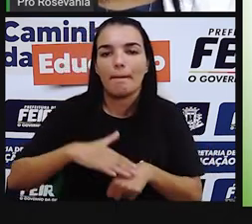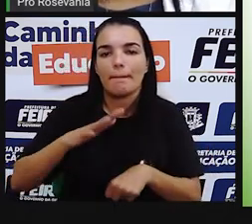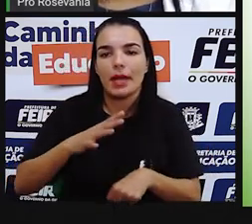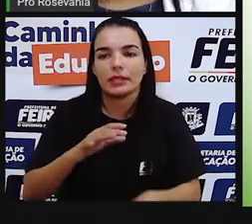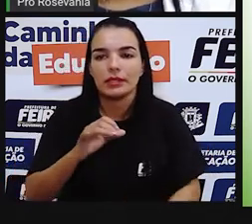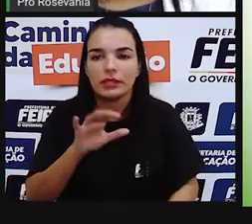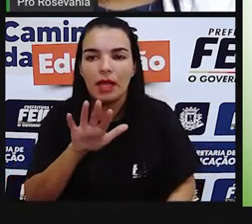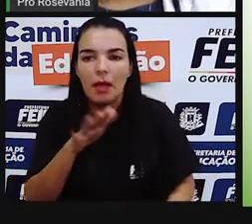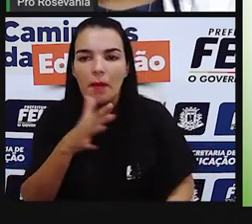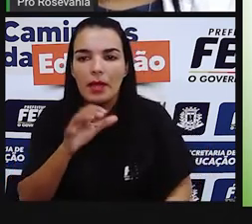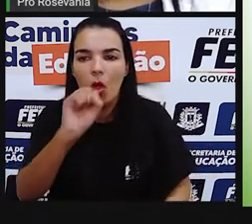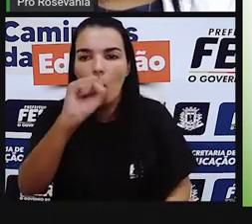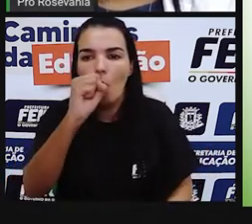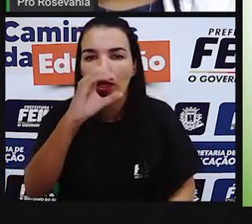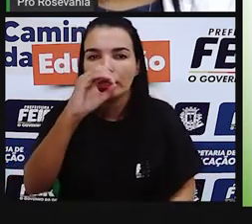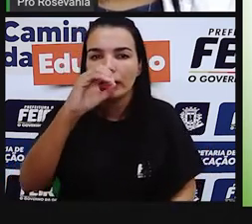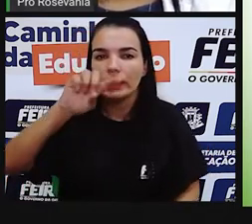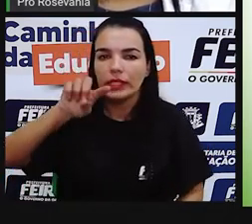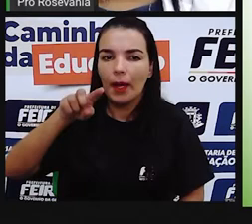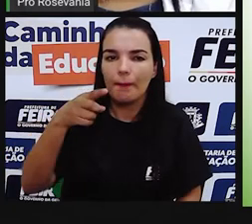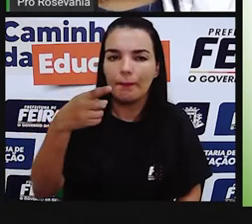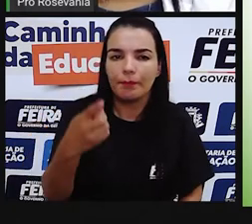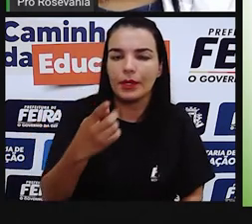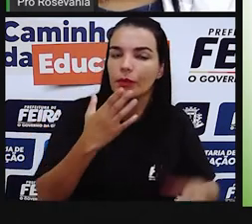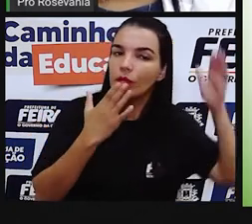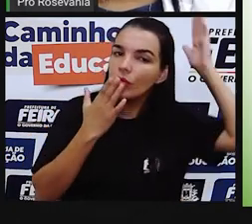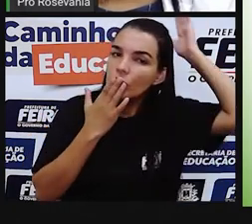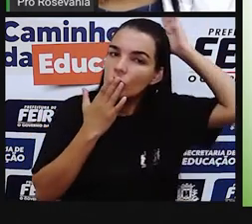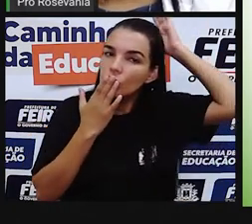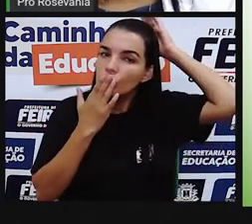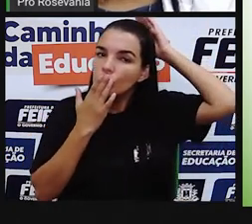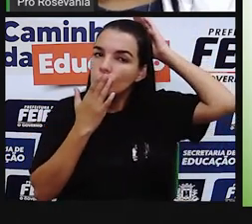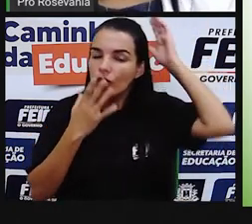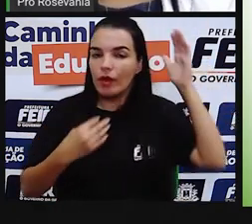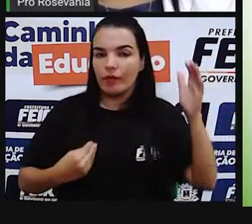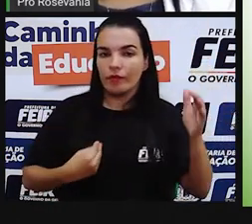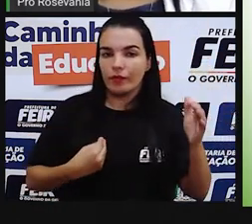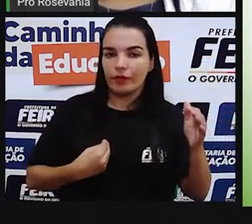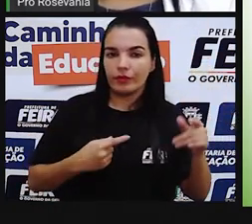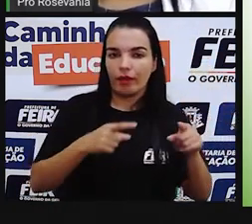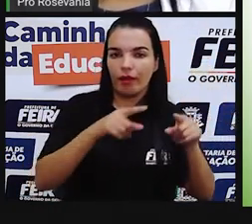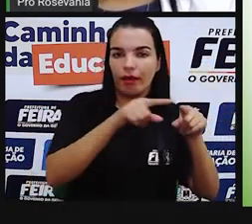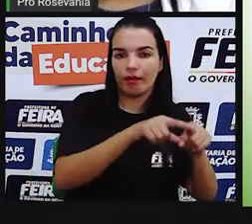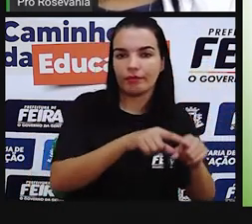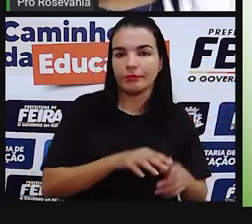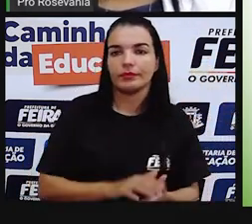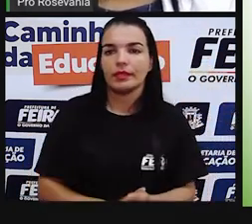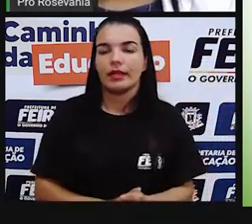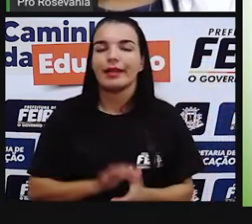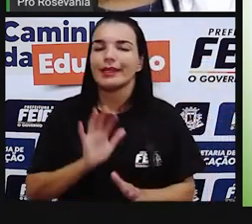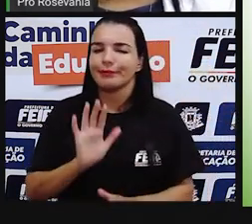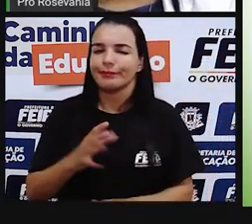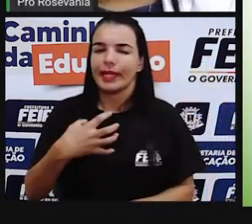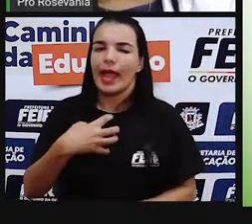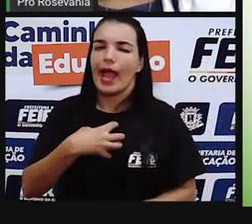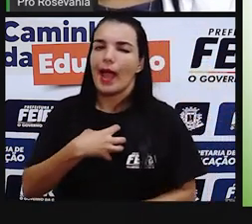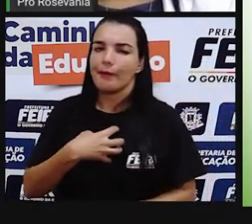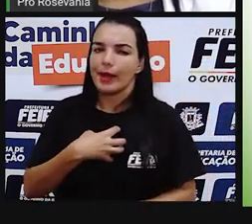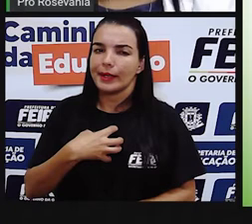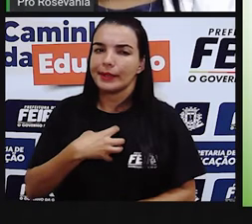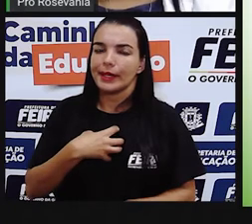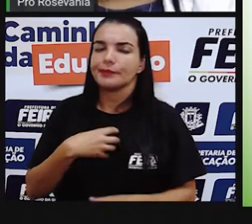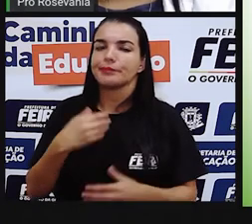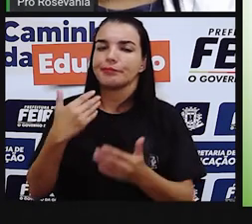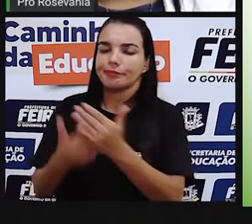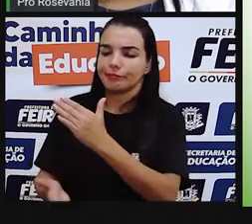né, que é a maior número de concentração, depois da cor verde, inclusive a Bahia, ó, se envolve aí, se envolve nessa parte.